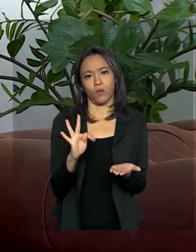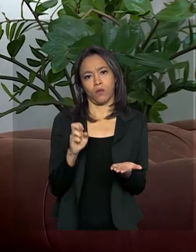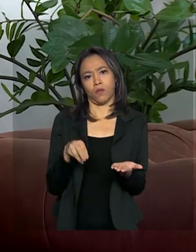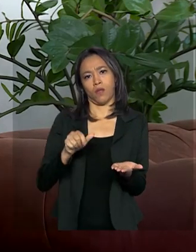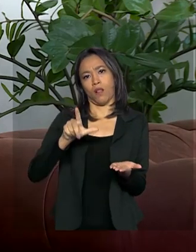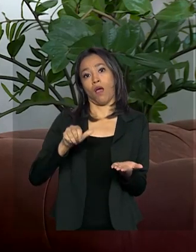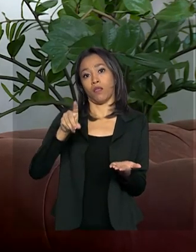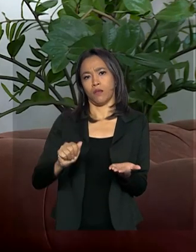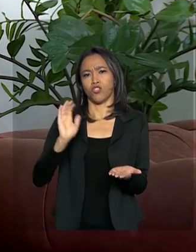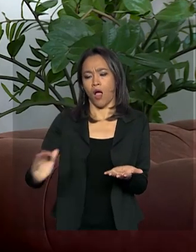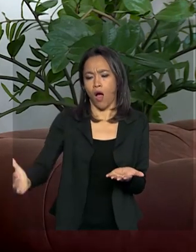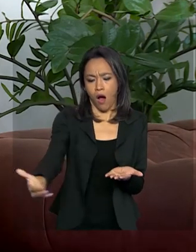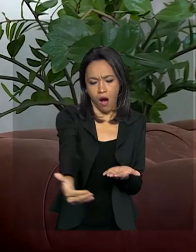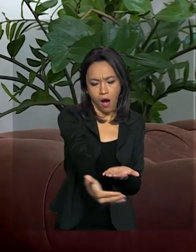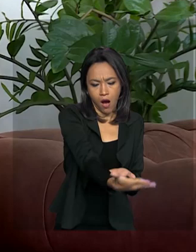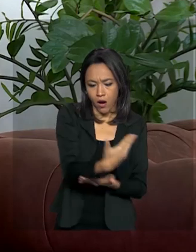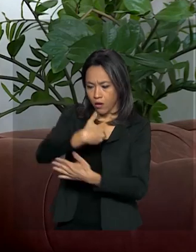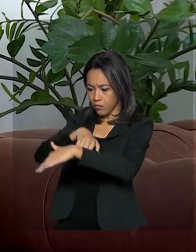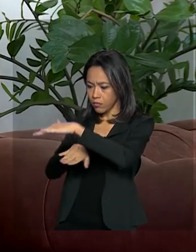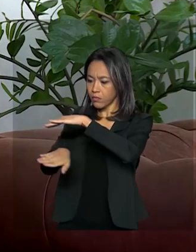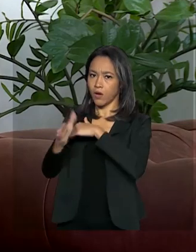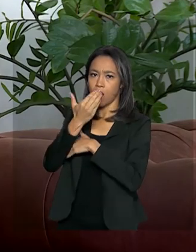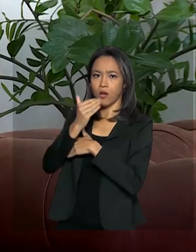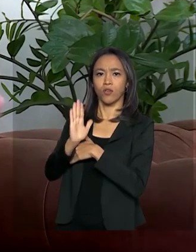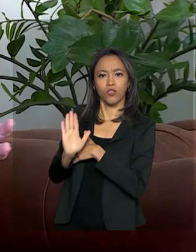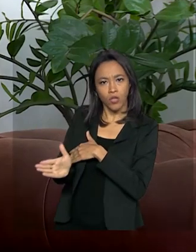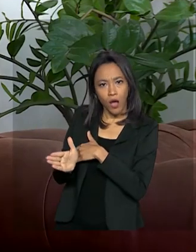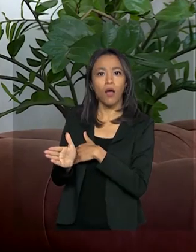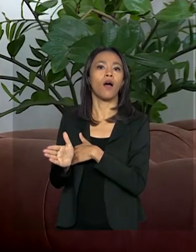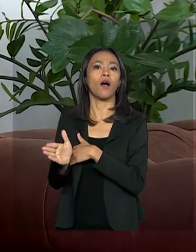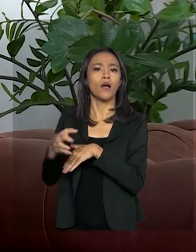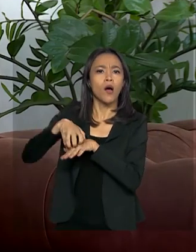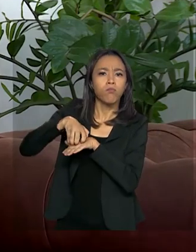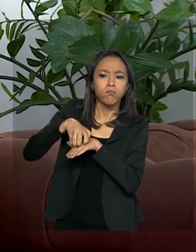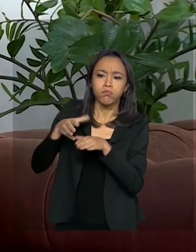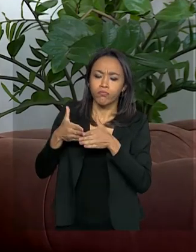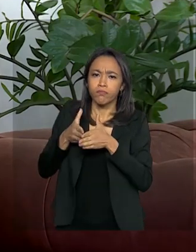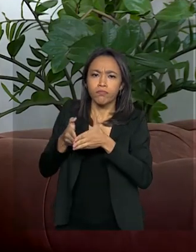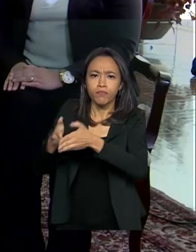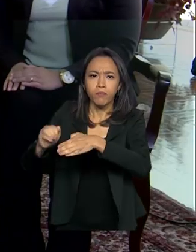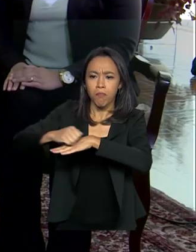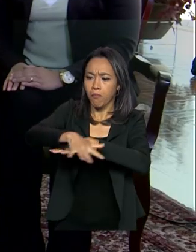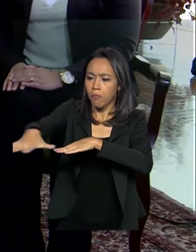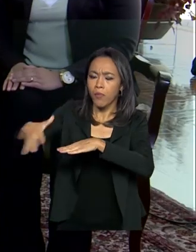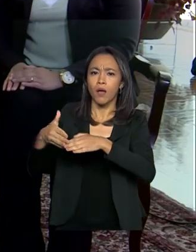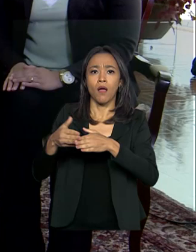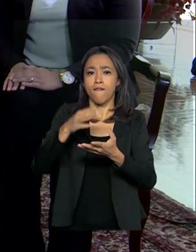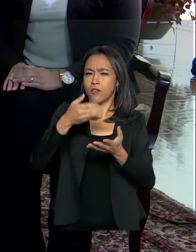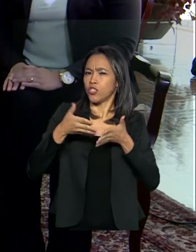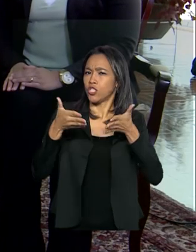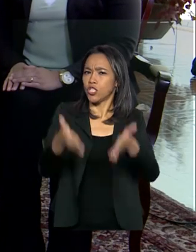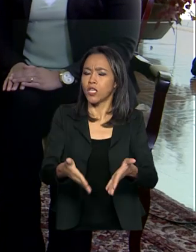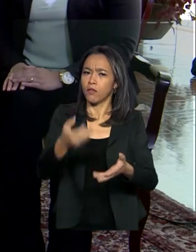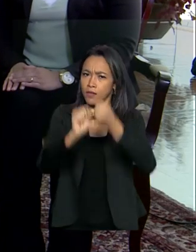aí já estão armazenadas embarcando para os portos chegando as fábricas de